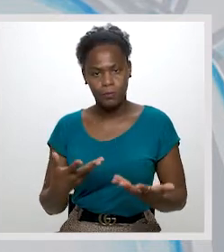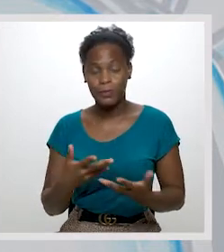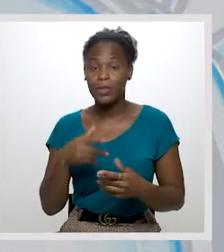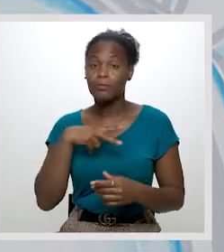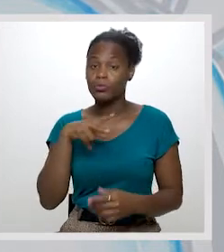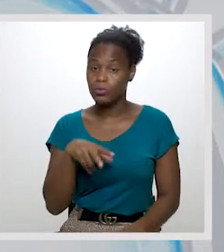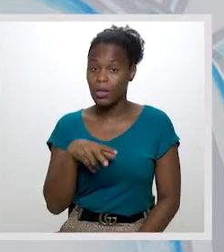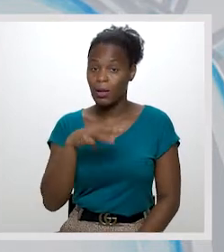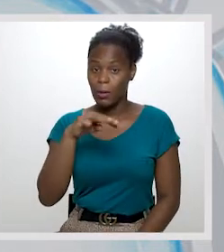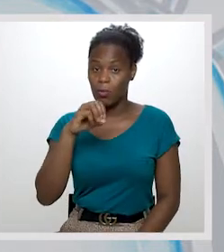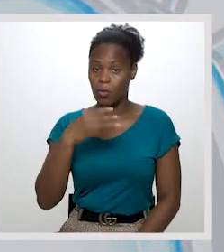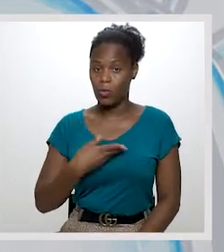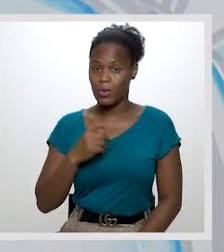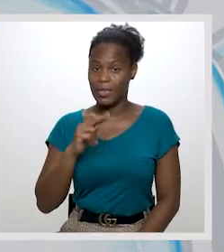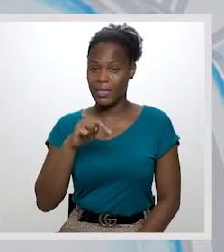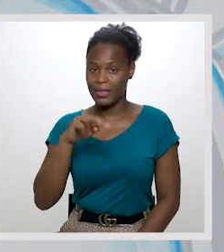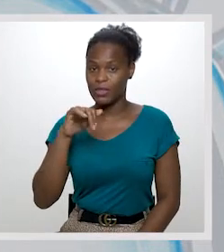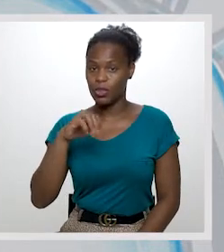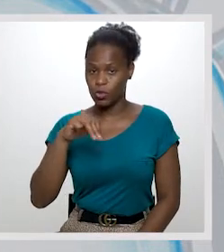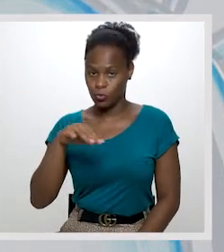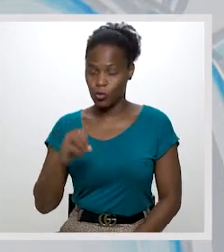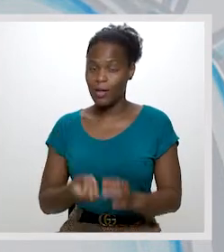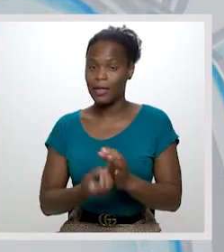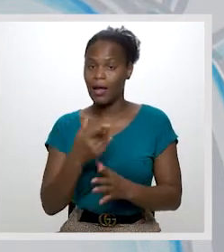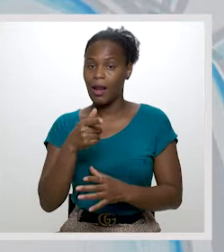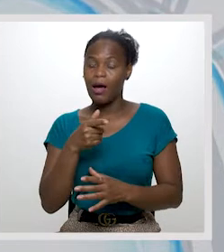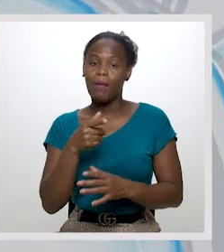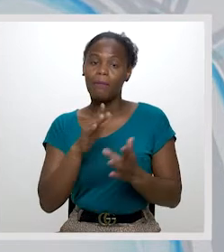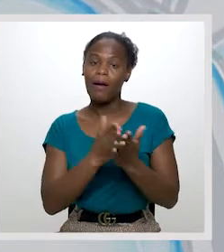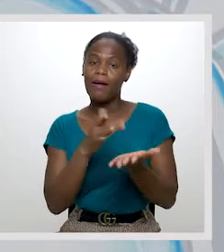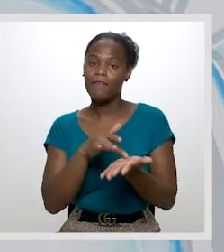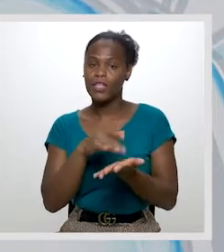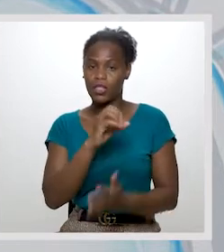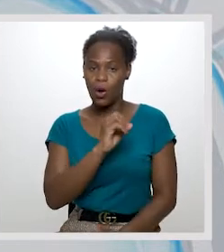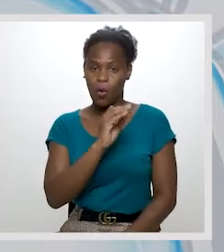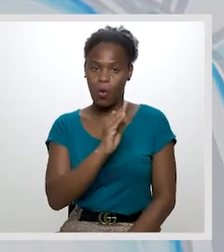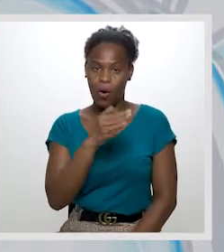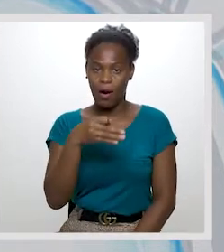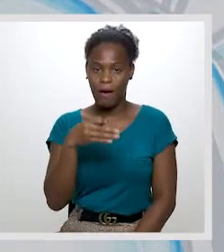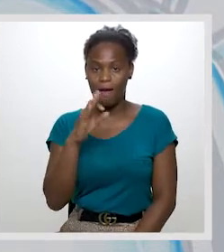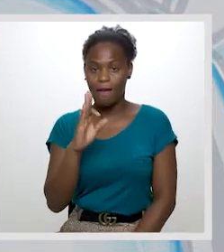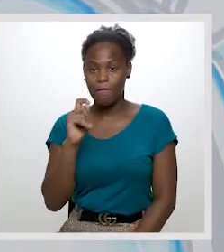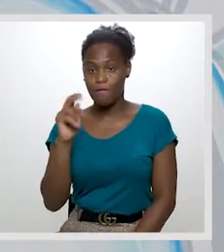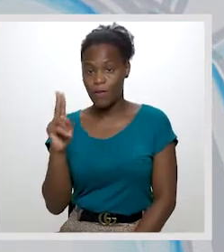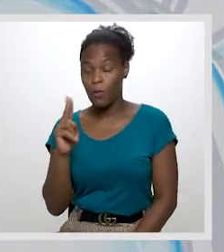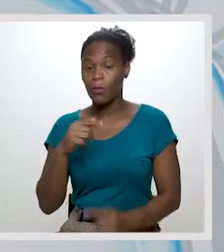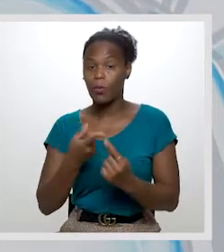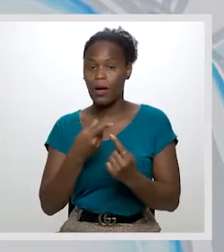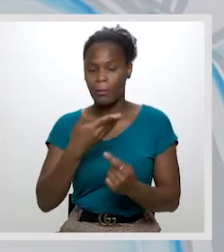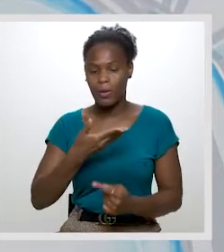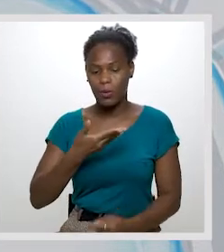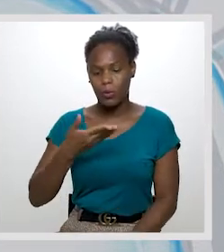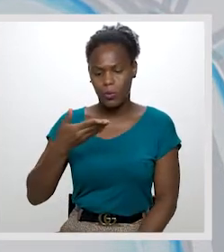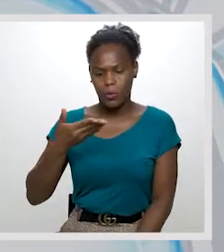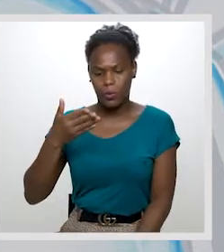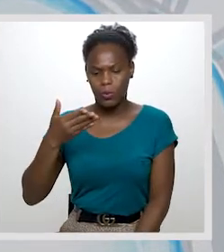que o modernismo é introduzido pela revista Orfeu no ano de 1915.